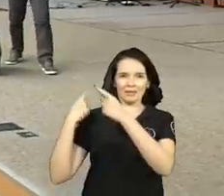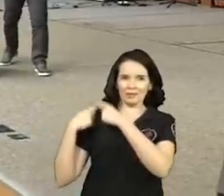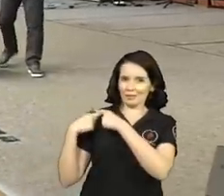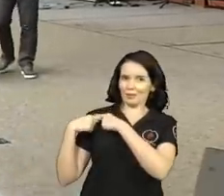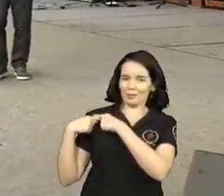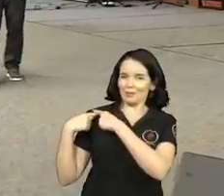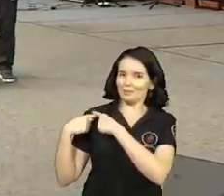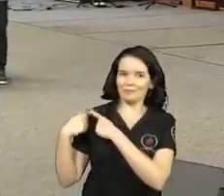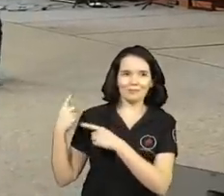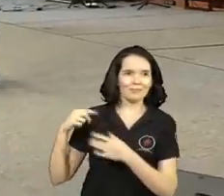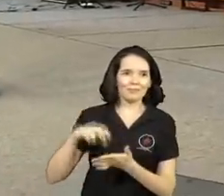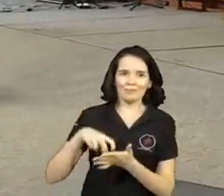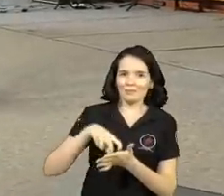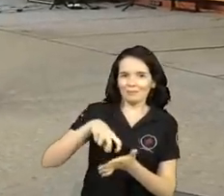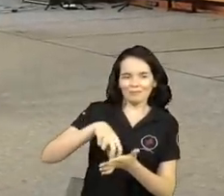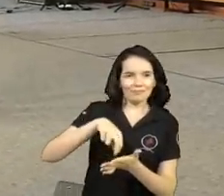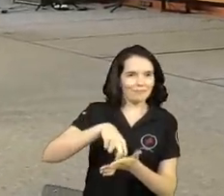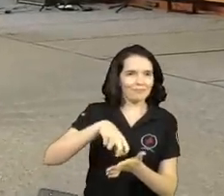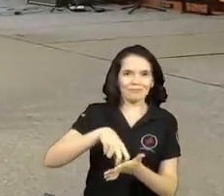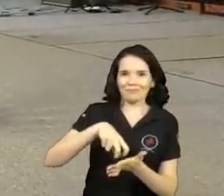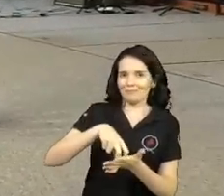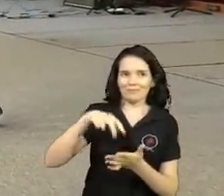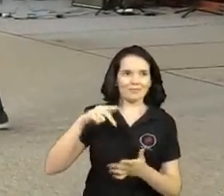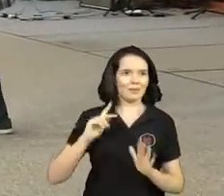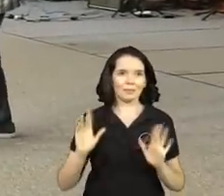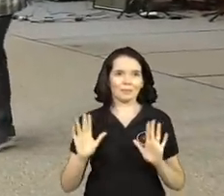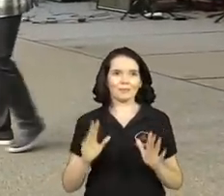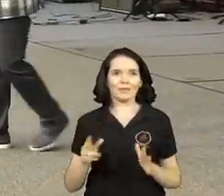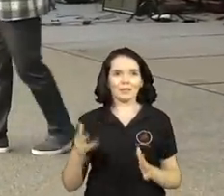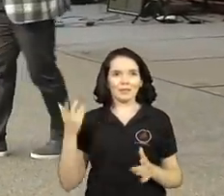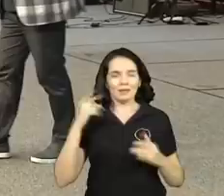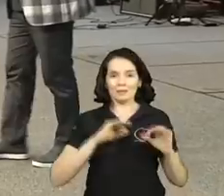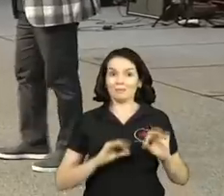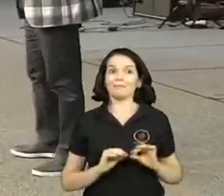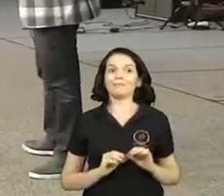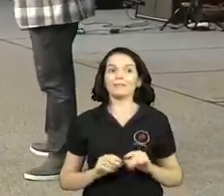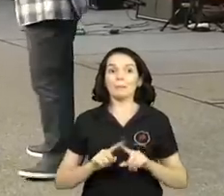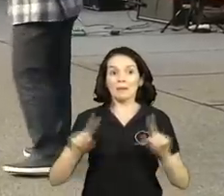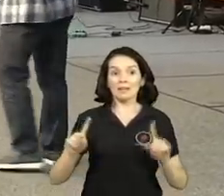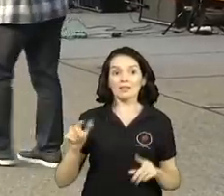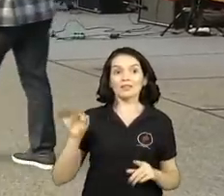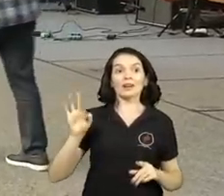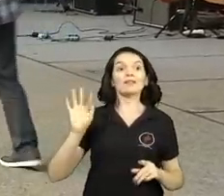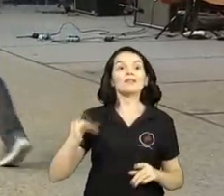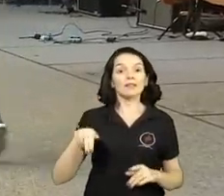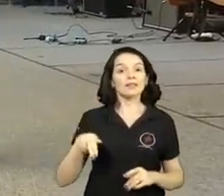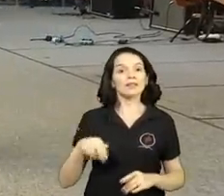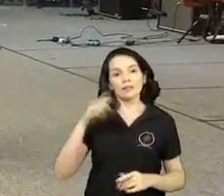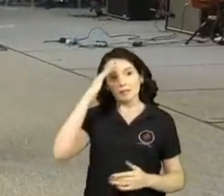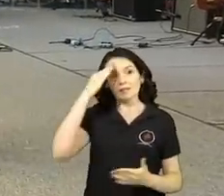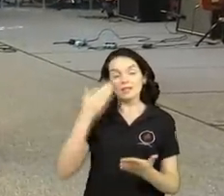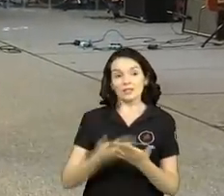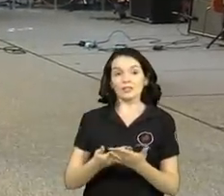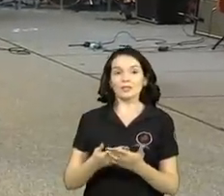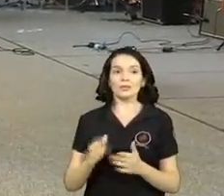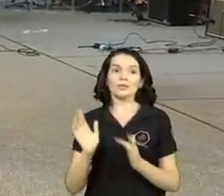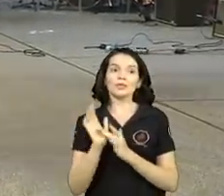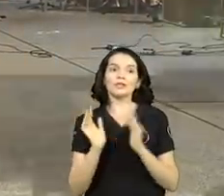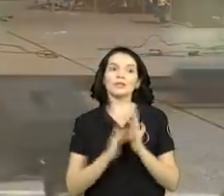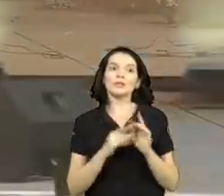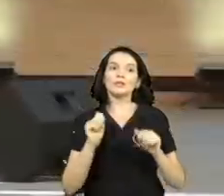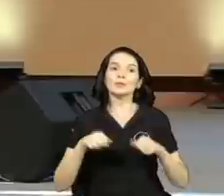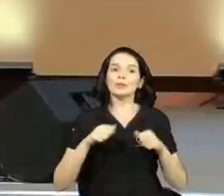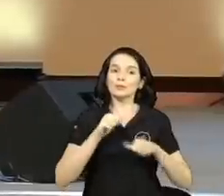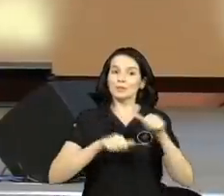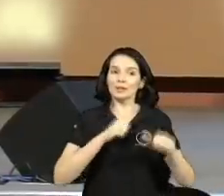joelho daqui a São Paulo. Isso não vale nada. Mas a fé. Eu creio que Jesus pode mudar a minha vida